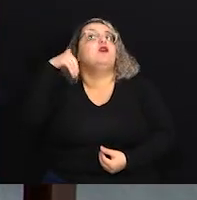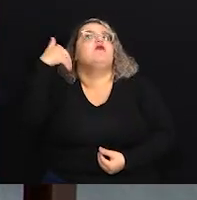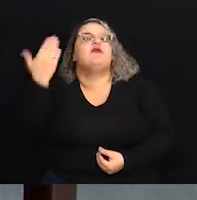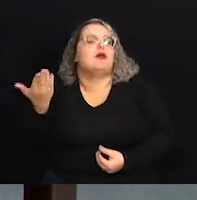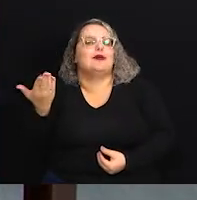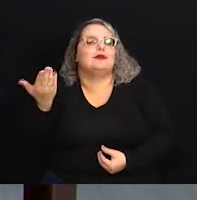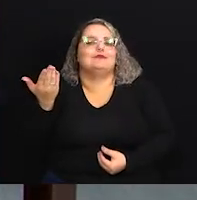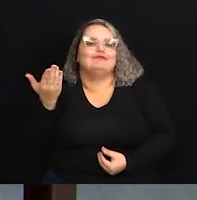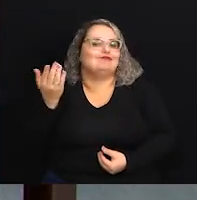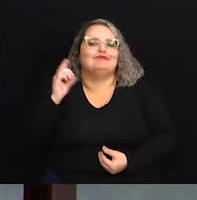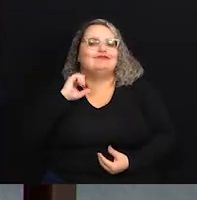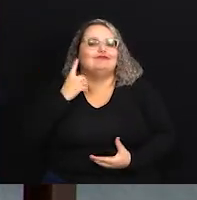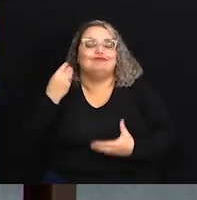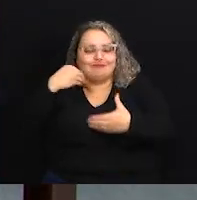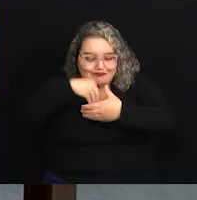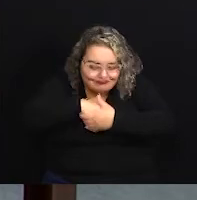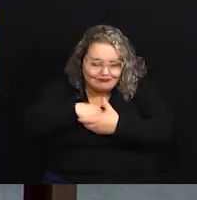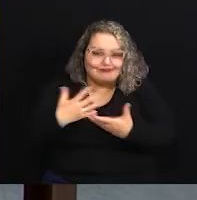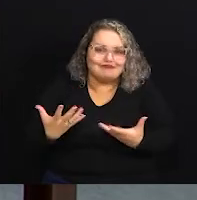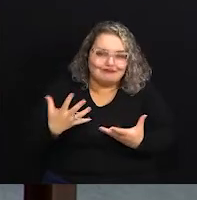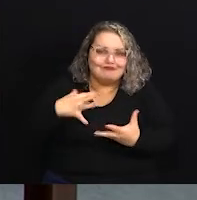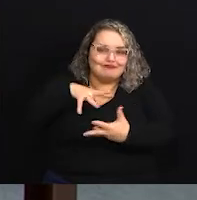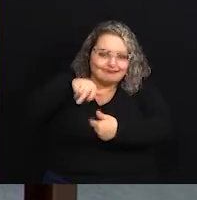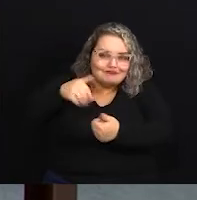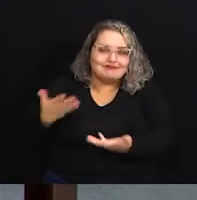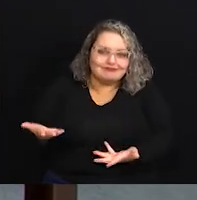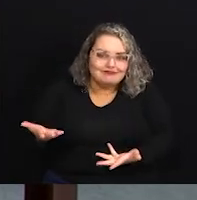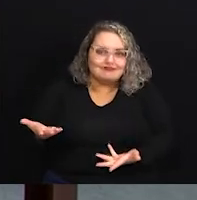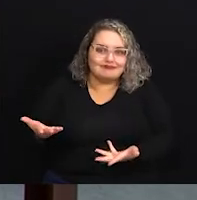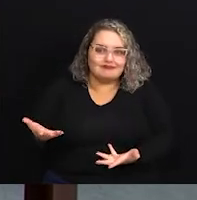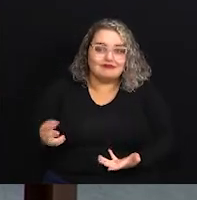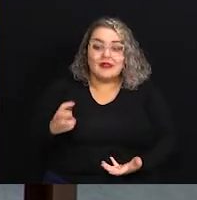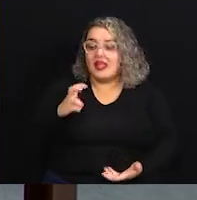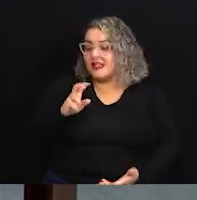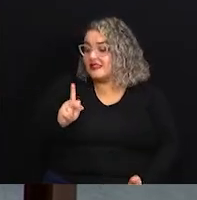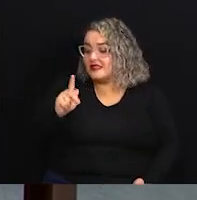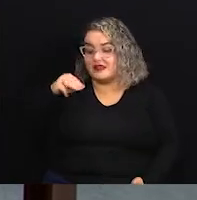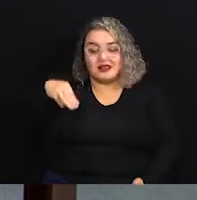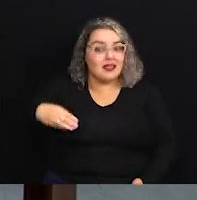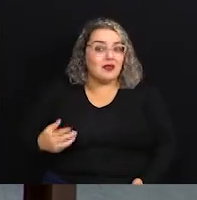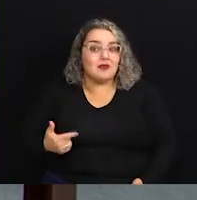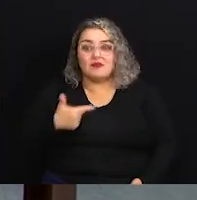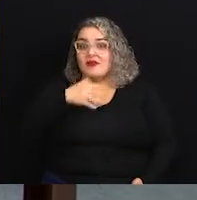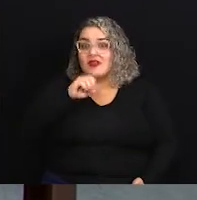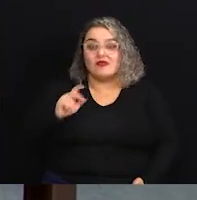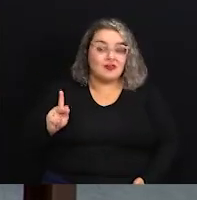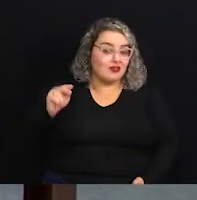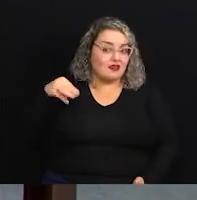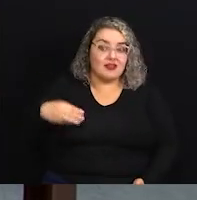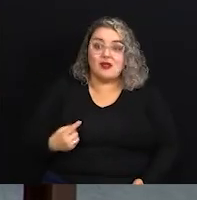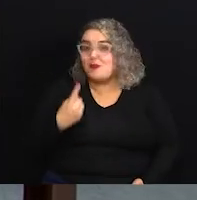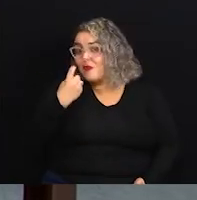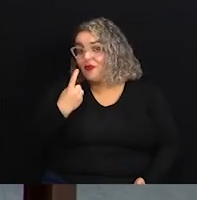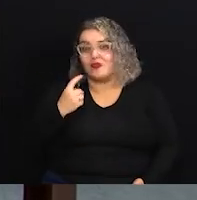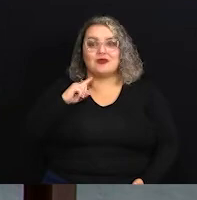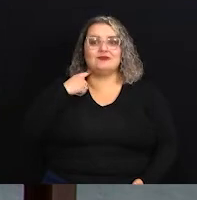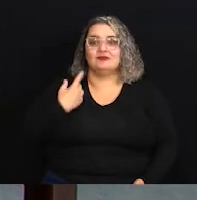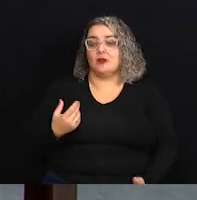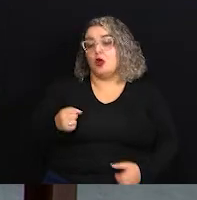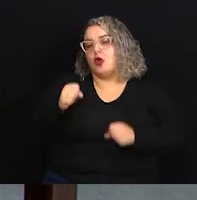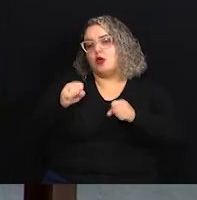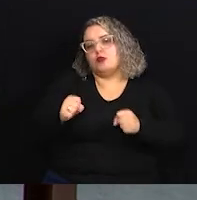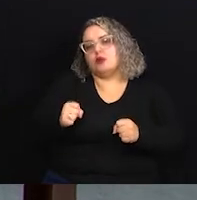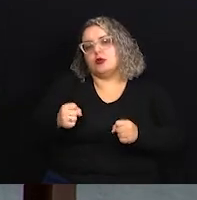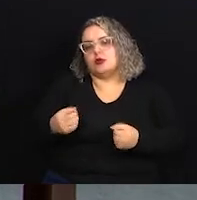fora. Existe dentro do nosso planeta. Isso está indo o quê? Às vezes, a 5 quilômetros, 20 quilômetros daqui e está indo num lixo só. E